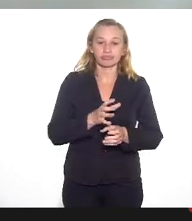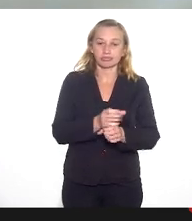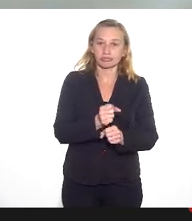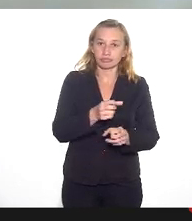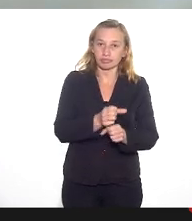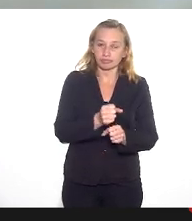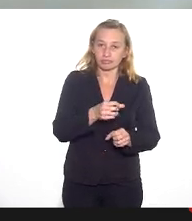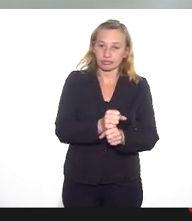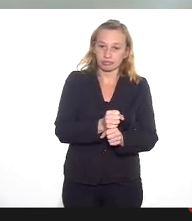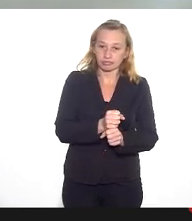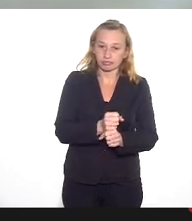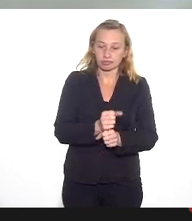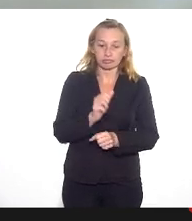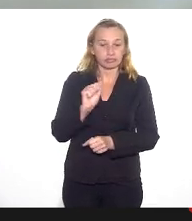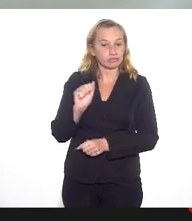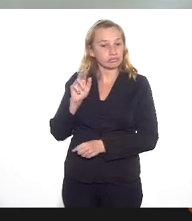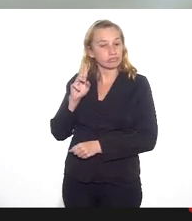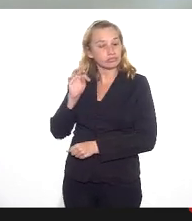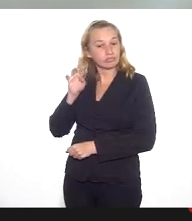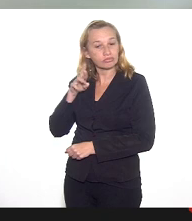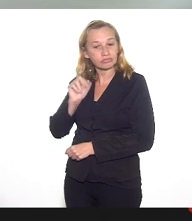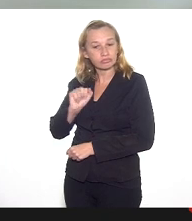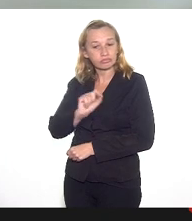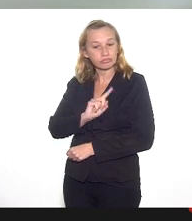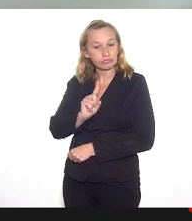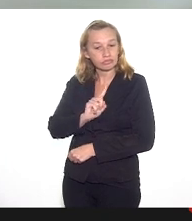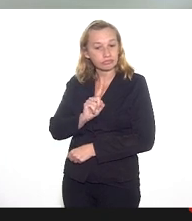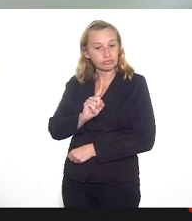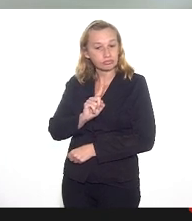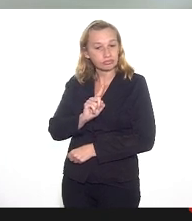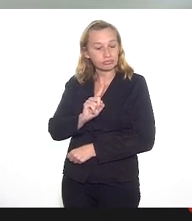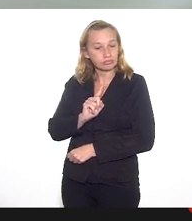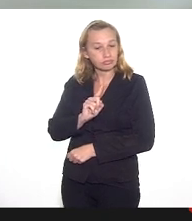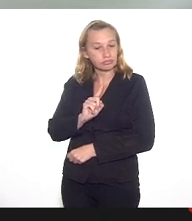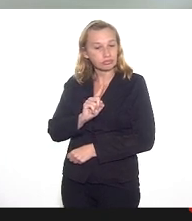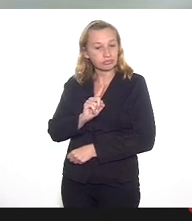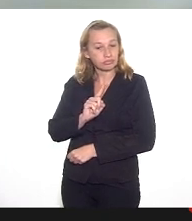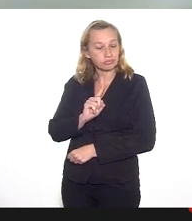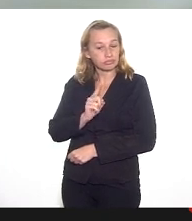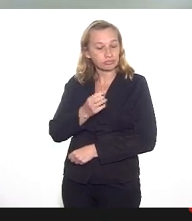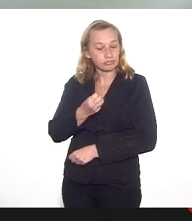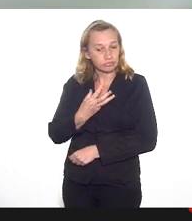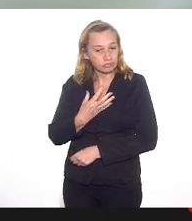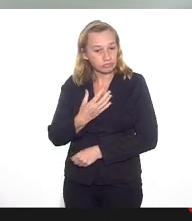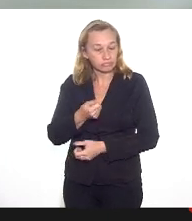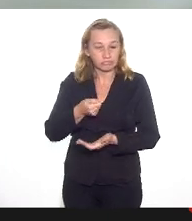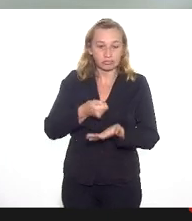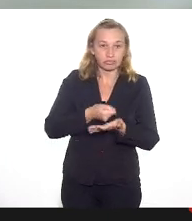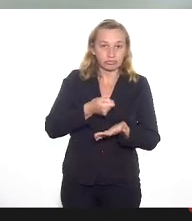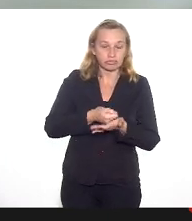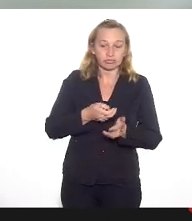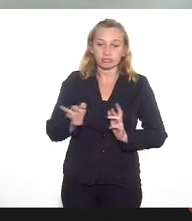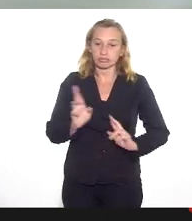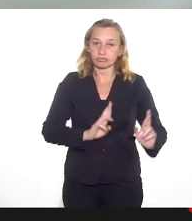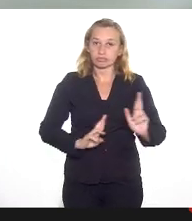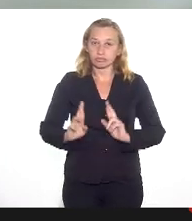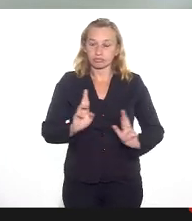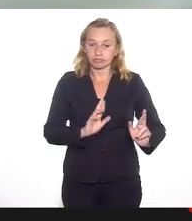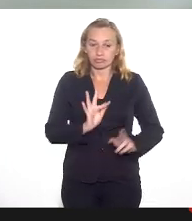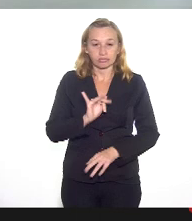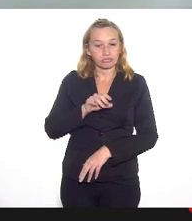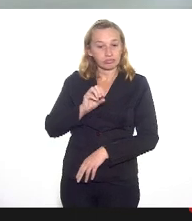nas auditorias não serem suficientes e a obrigatoriedade do relacionamento do físico com